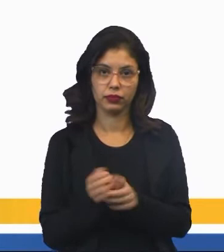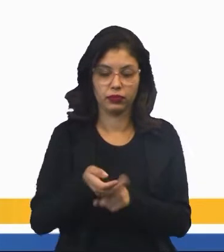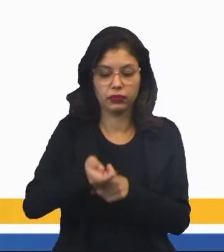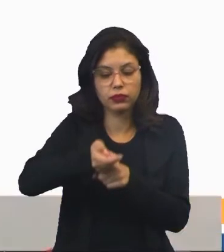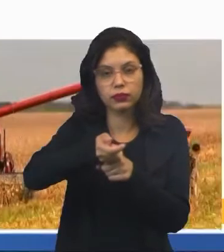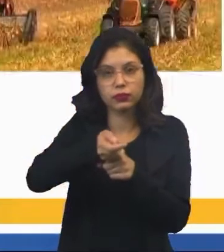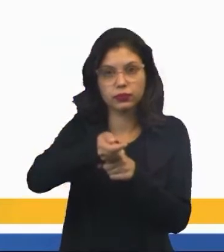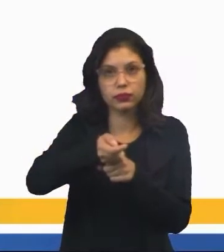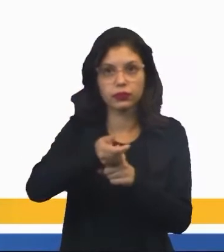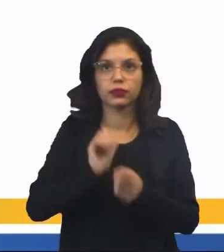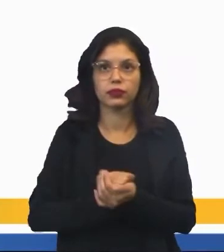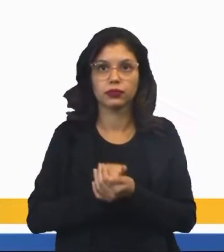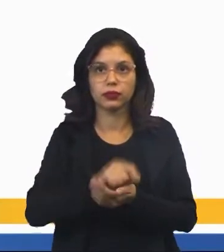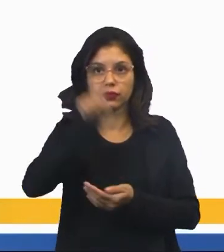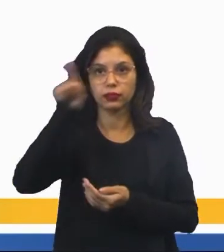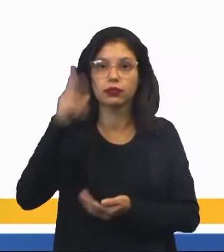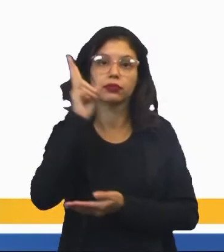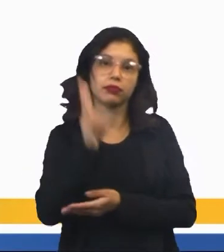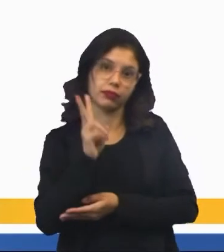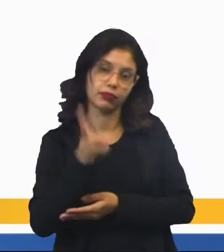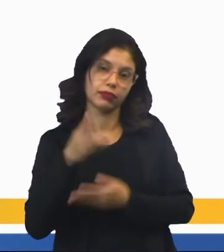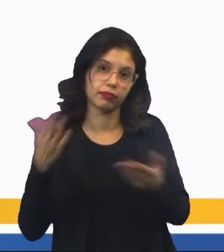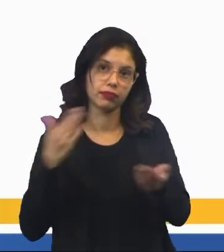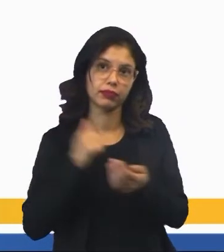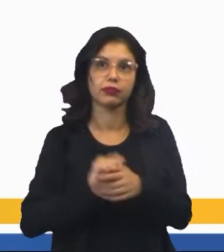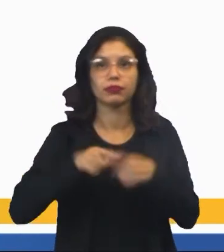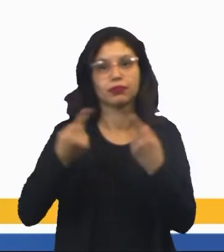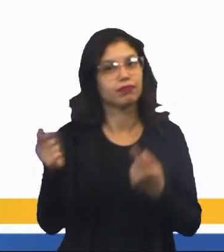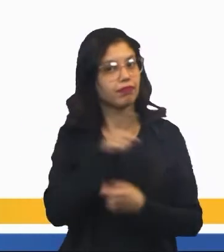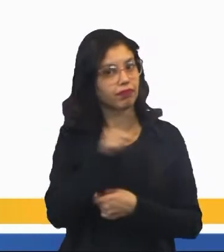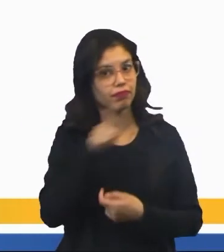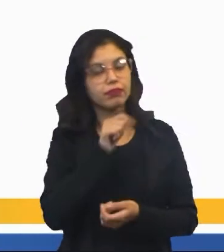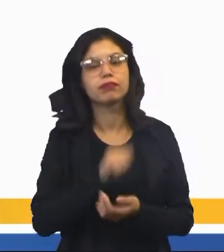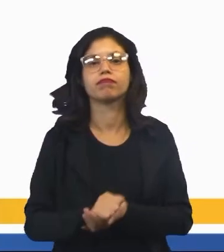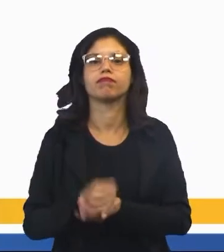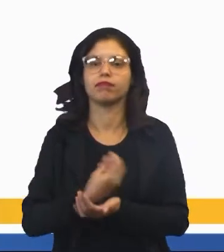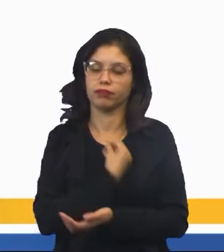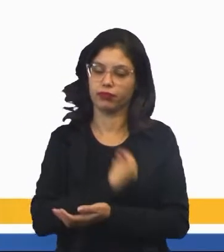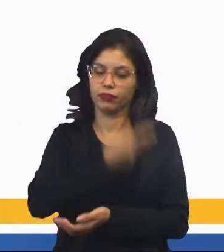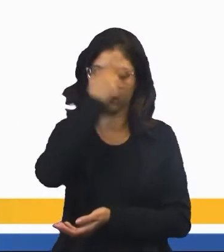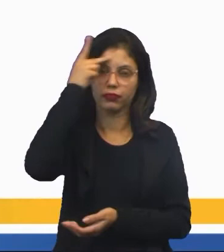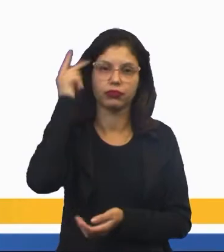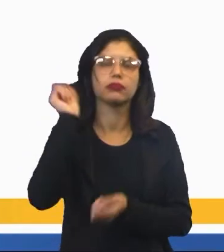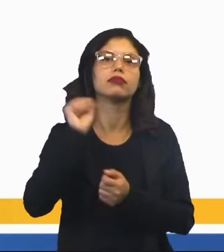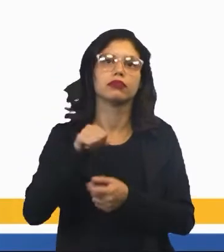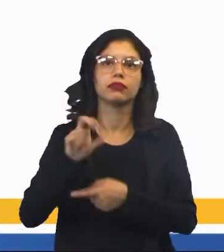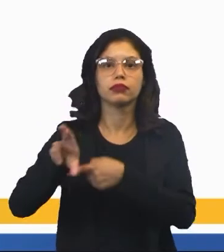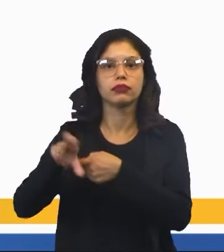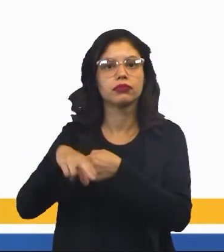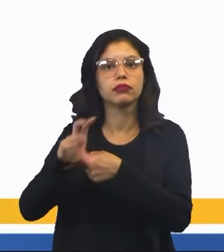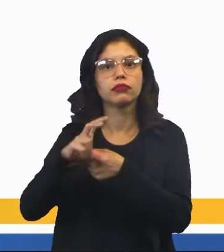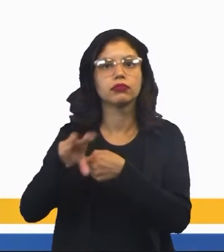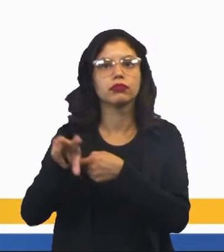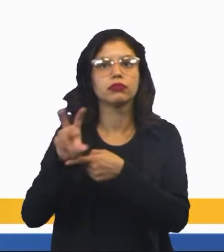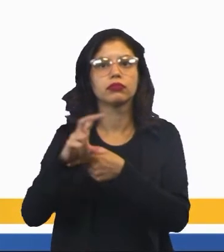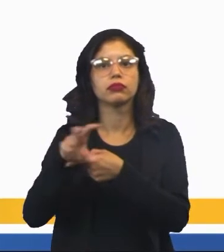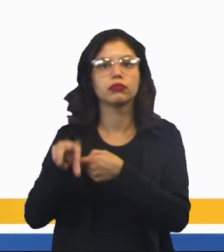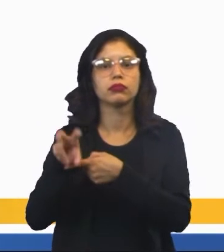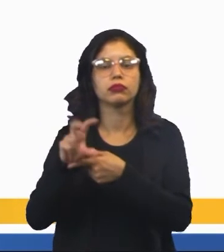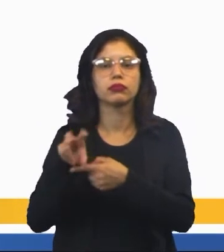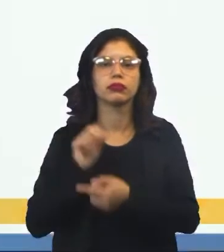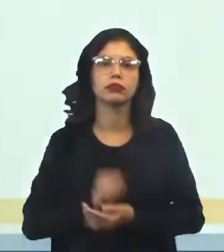milho e ao lado essa mesma colheita, mas agora não mais com a presença de várias pessoas, e sim de forma